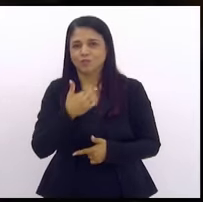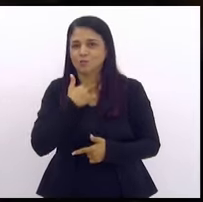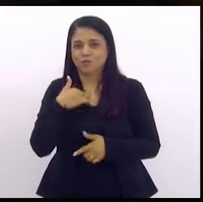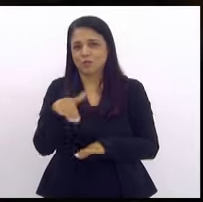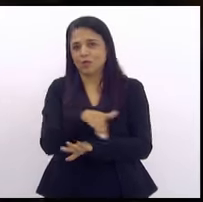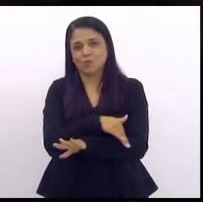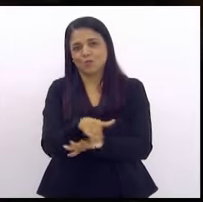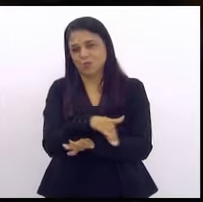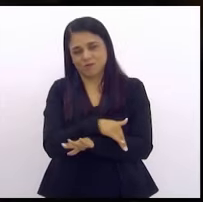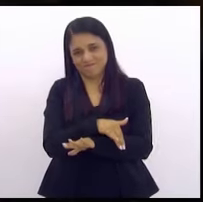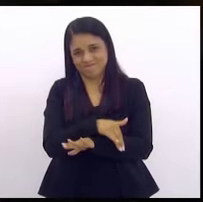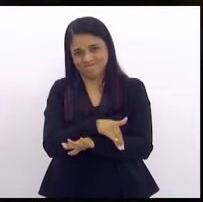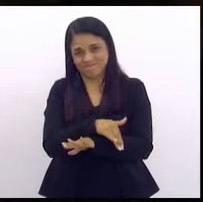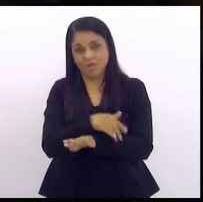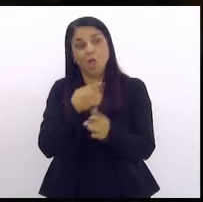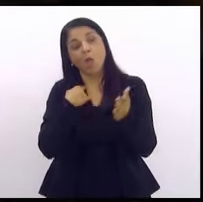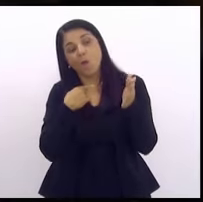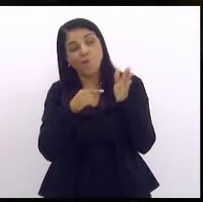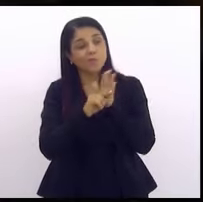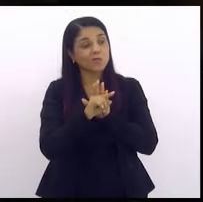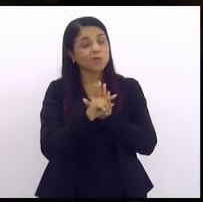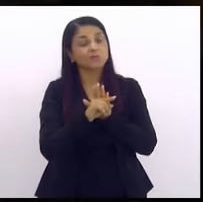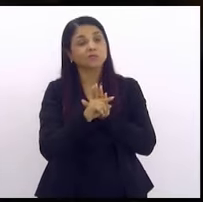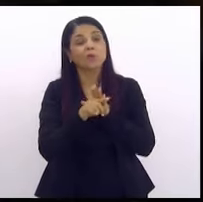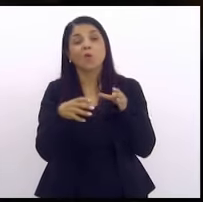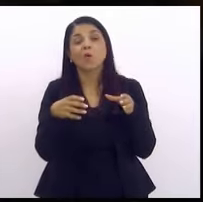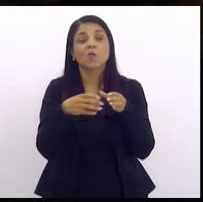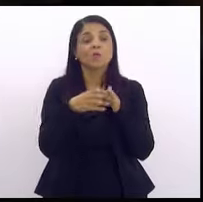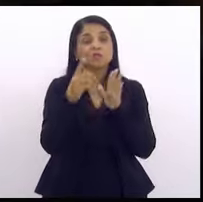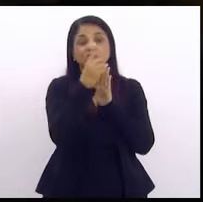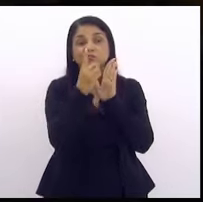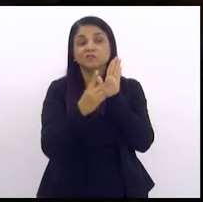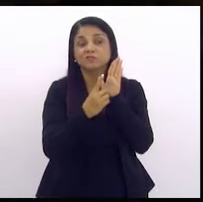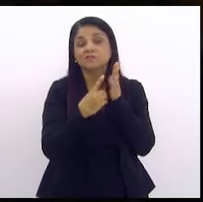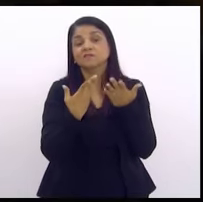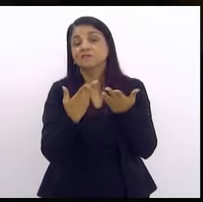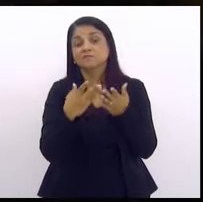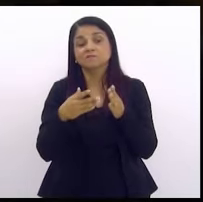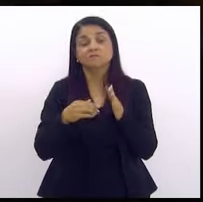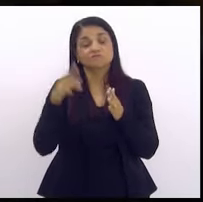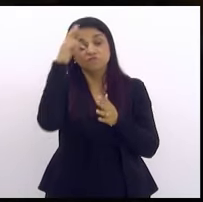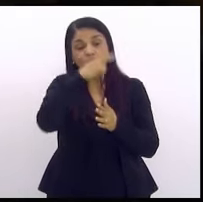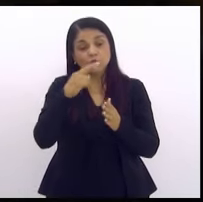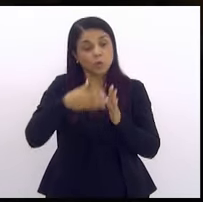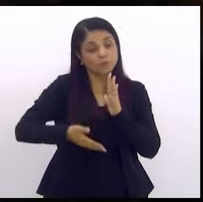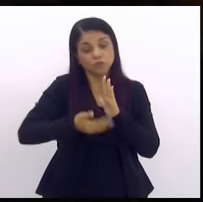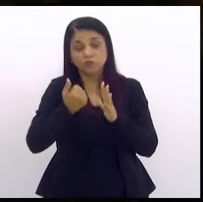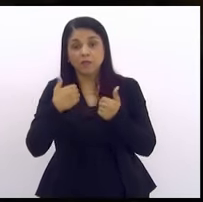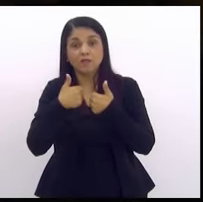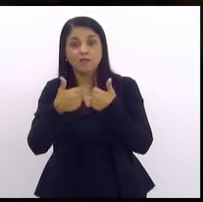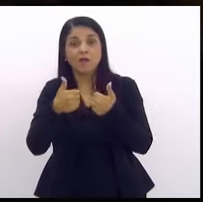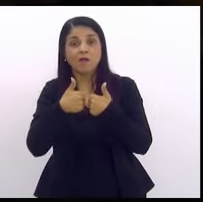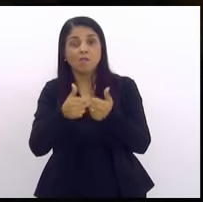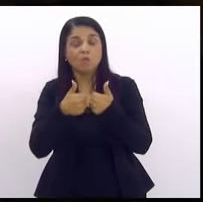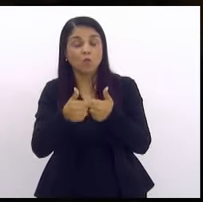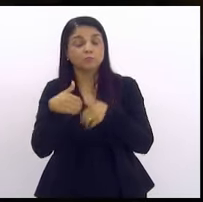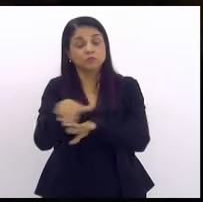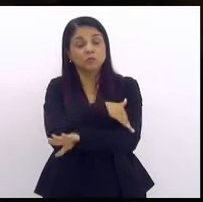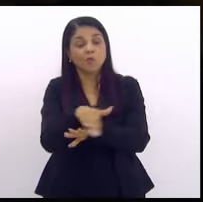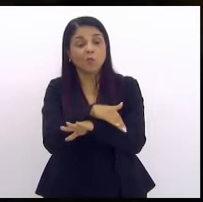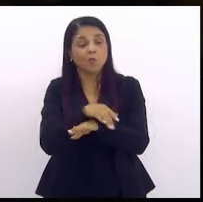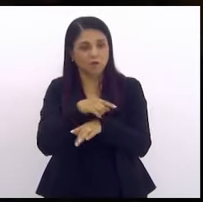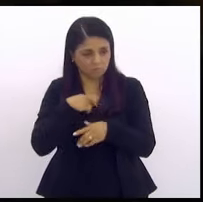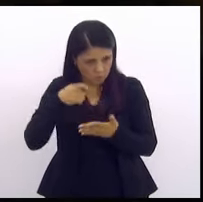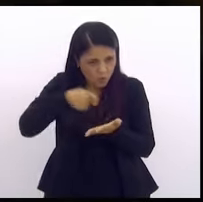ruas. Mas eu te pergunto, a companhia de trânsito vistoriou, mandou tirar da rua, mas garantiu que fosse cumprido? Não, porque o ônibus